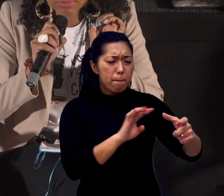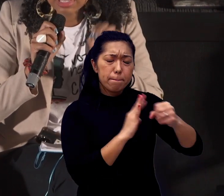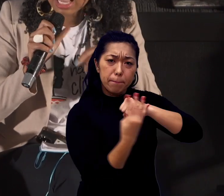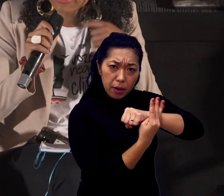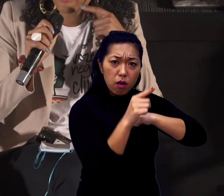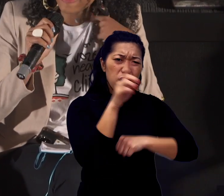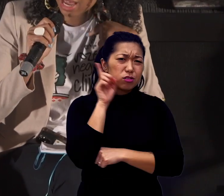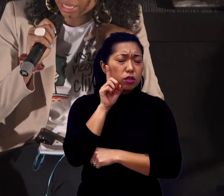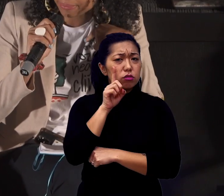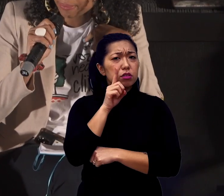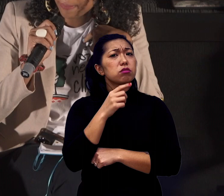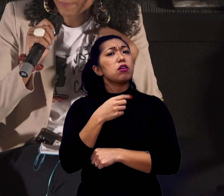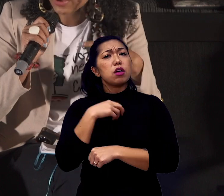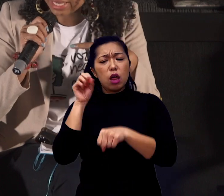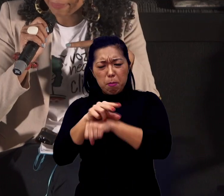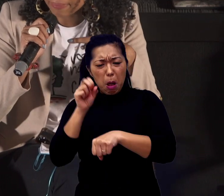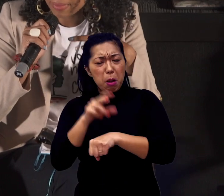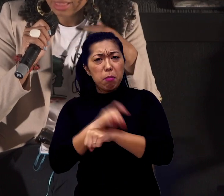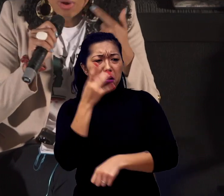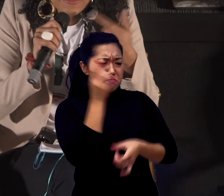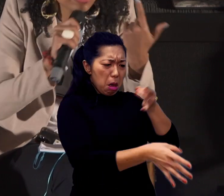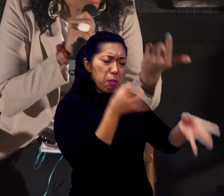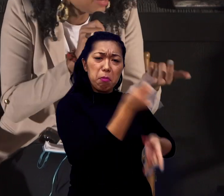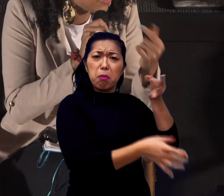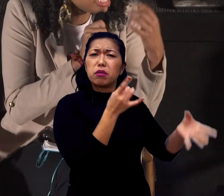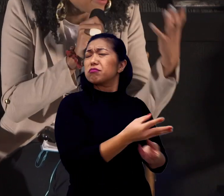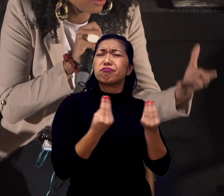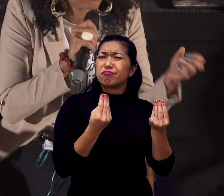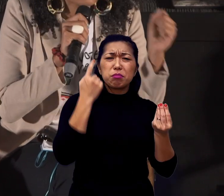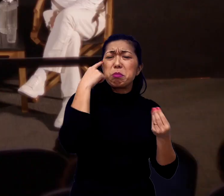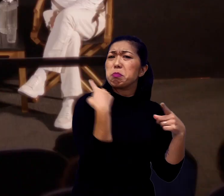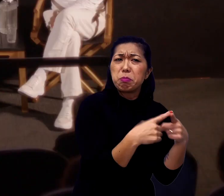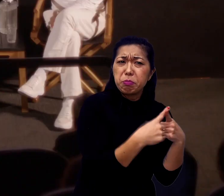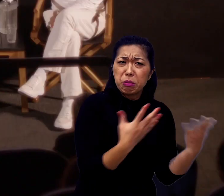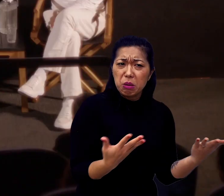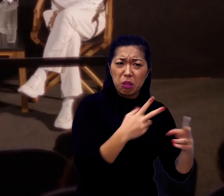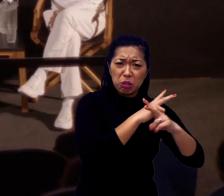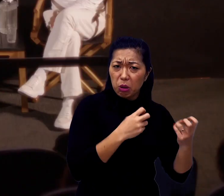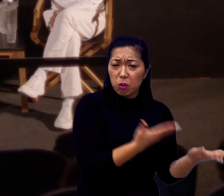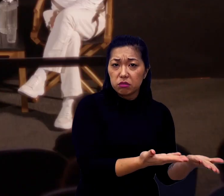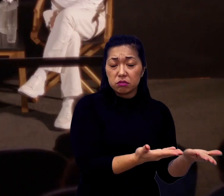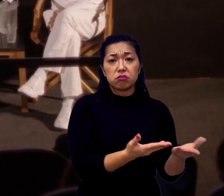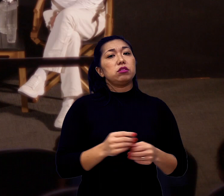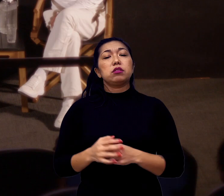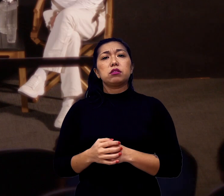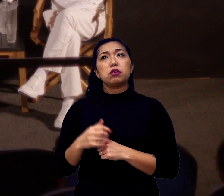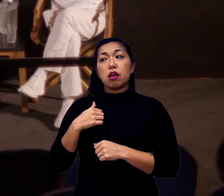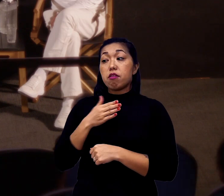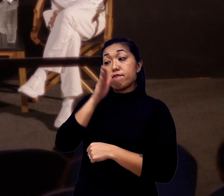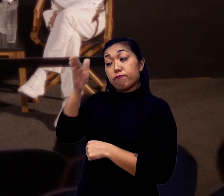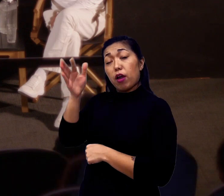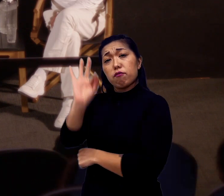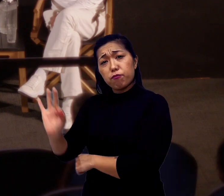tóxicos. E aí ele falou, peraí, por quê? Então, ao mesmo tempo que ele ia para a universidade e desenvolvia uma